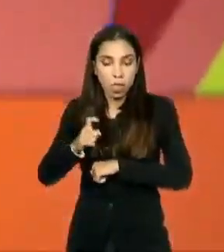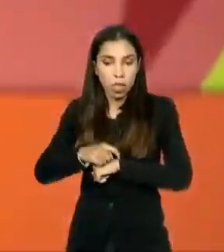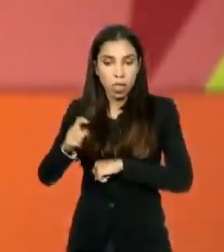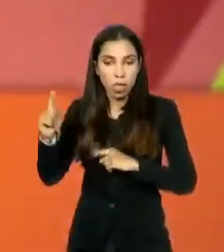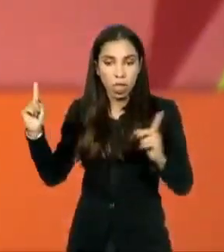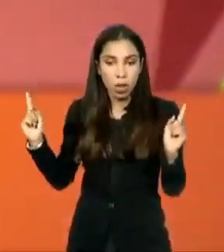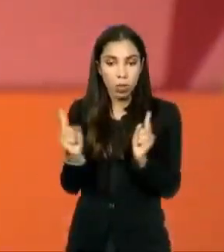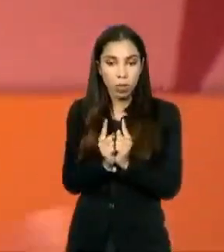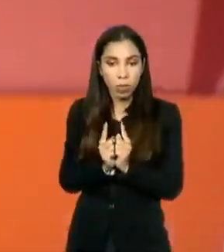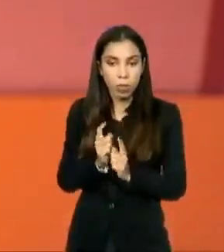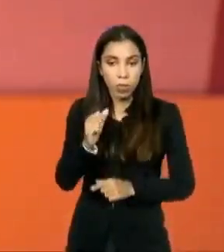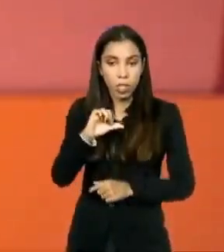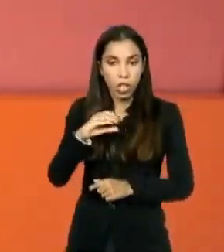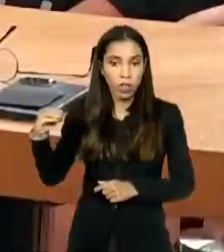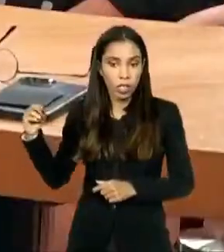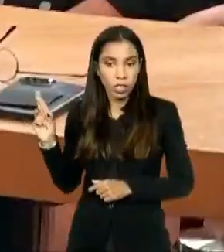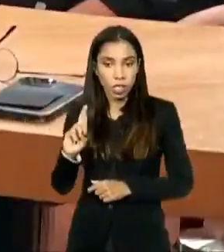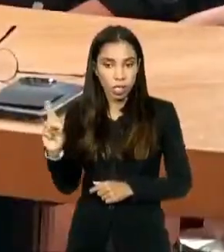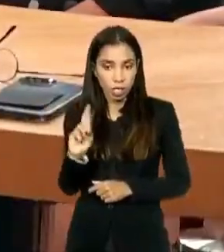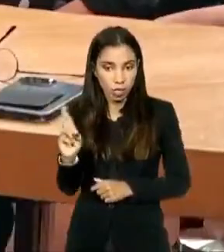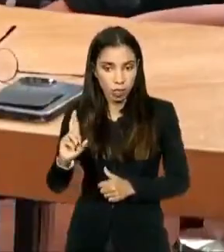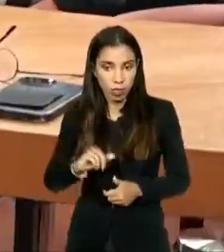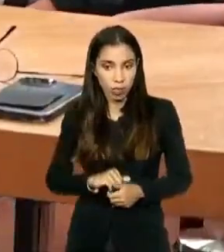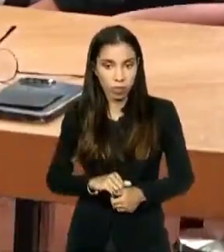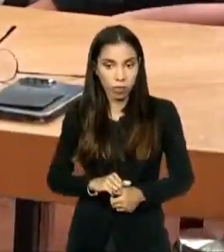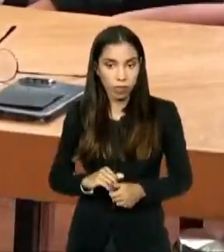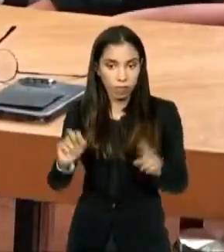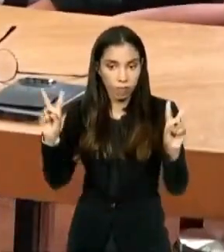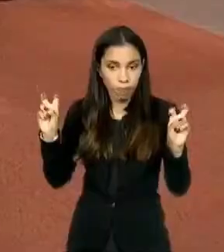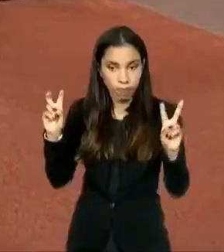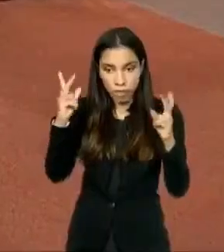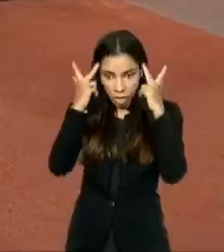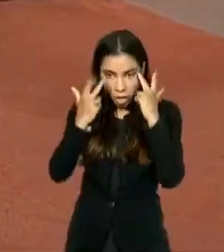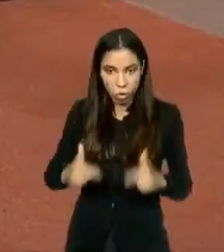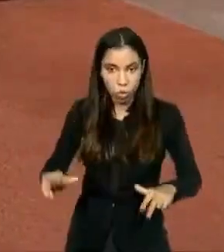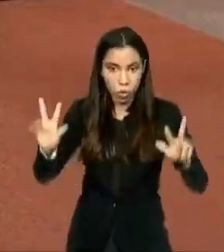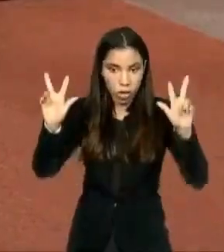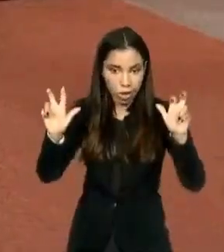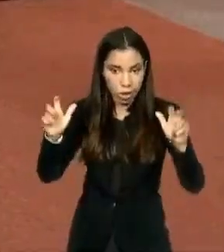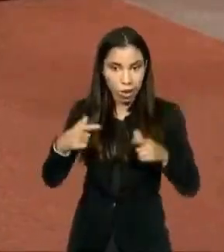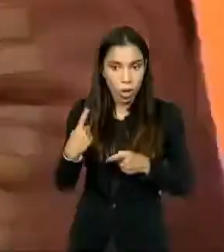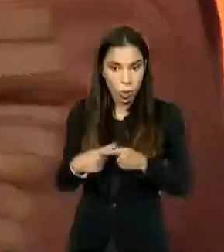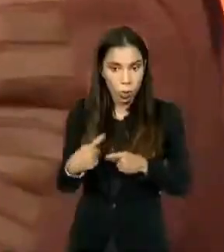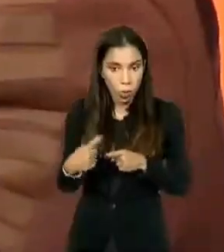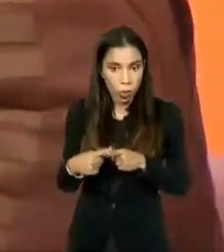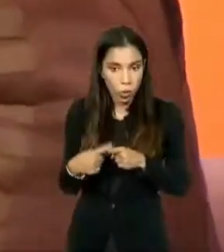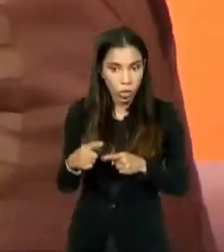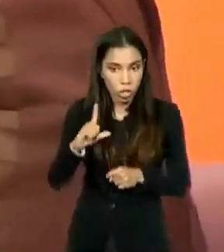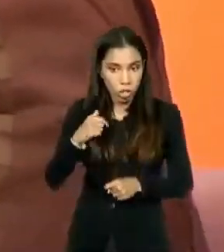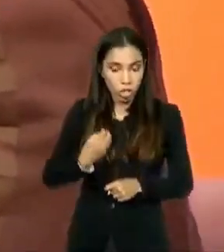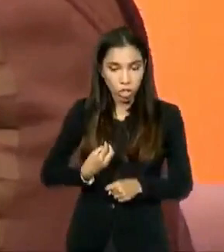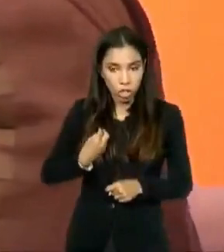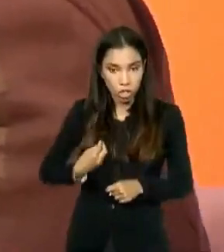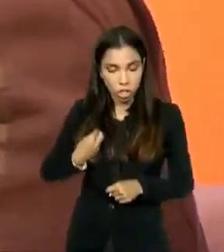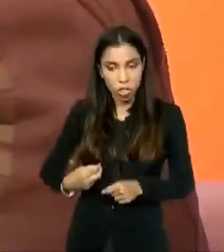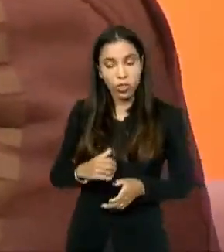custar R$900. Natural, entre aspas, né? Porque, natural, entre aspas, porque existe essa especulação em cima